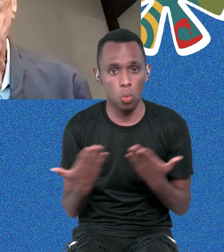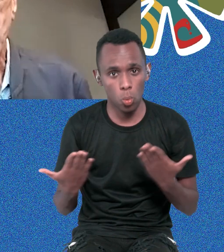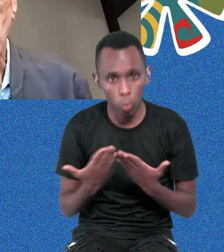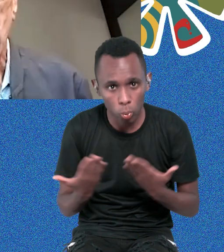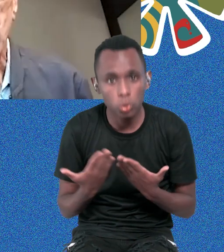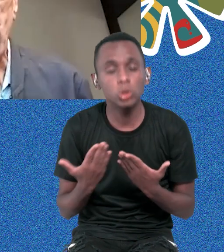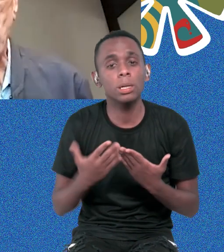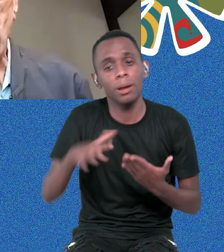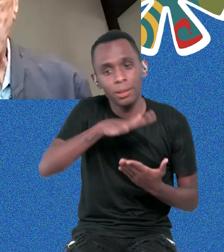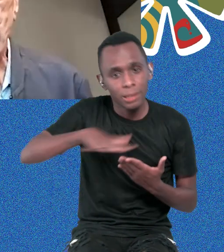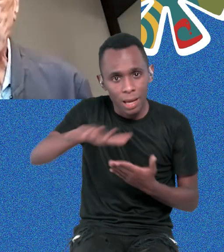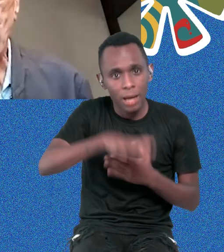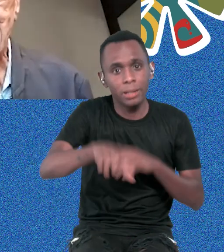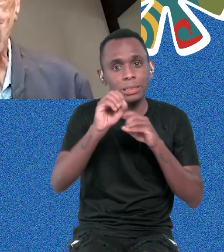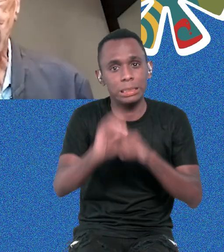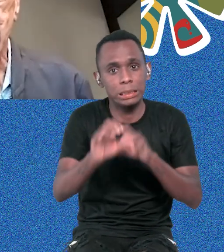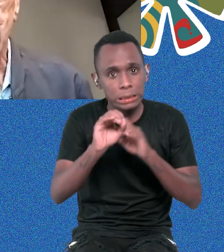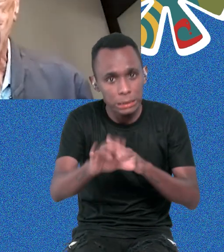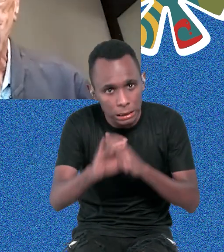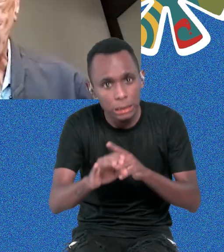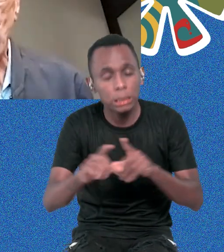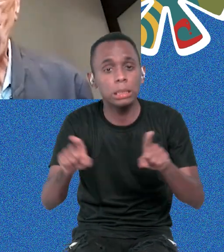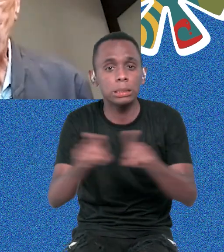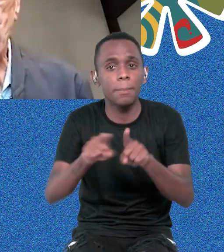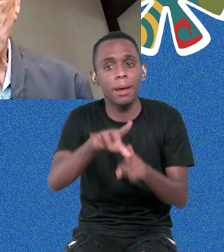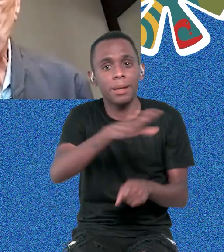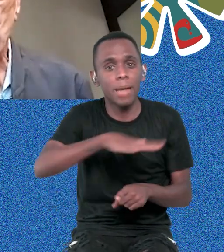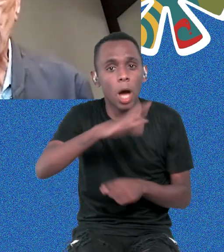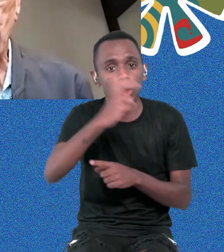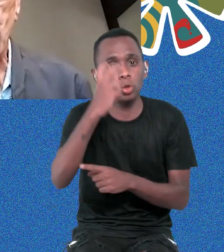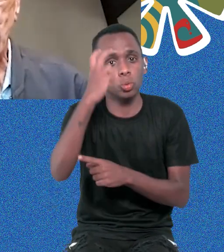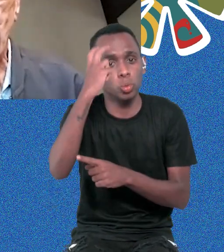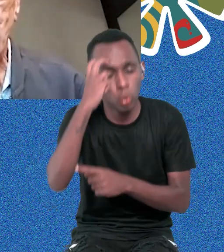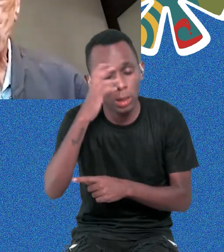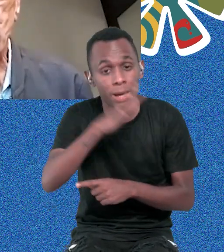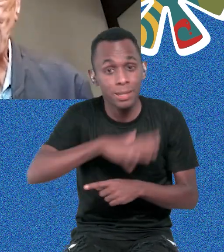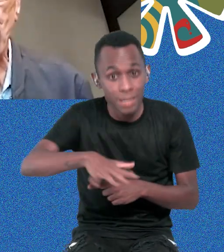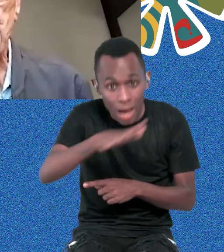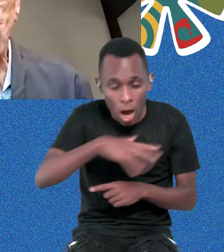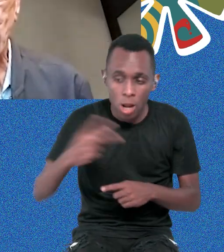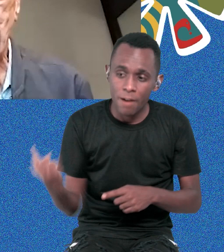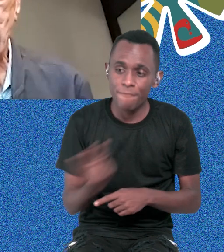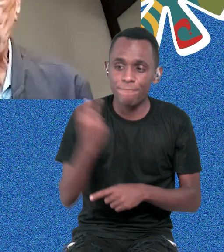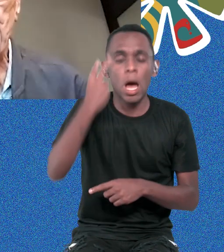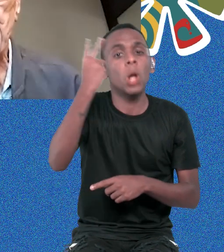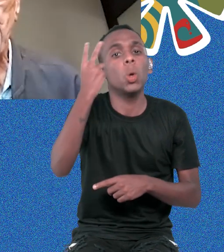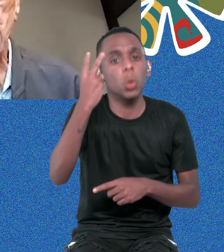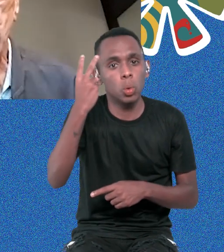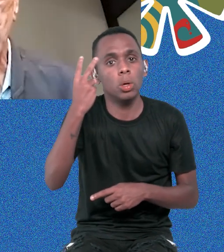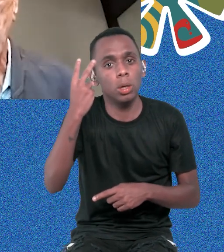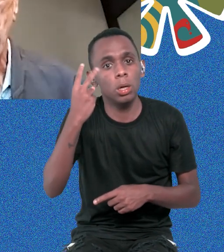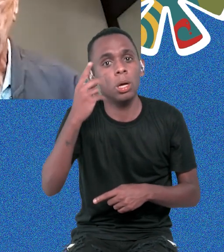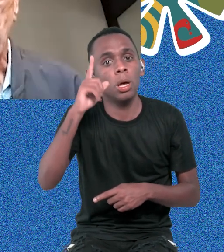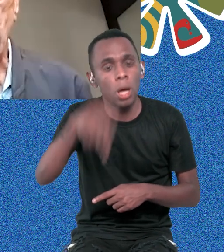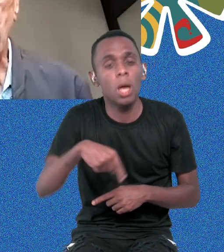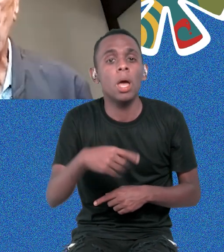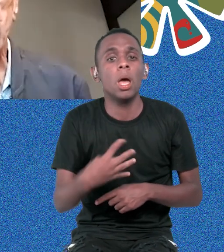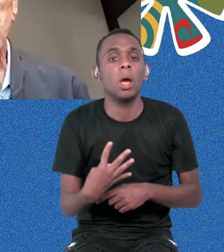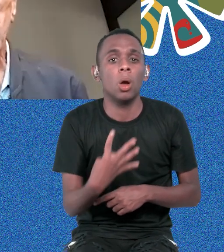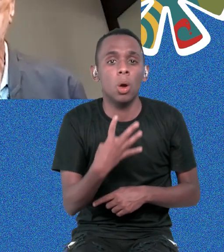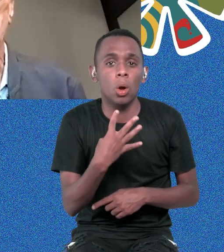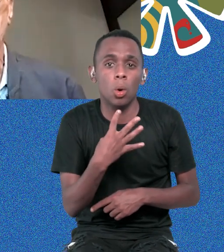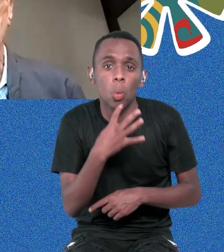oggi para il campo dell'educazione, per il campo della cultura, per il campo dei valori, per il campo del conoscimento,